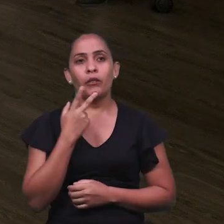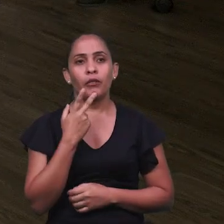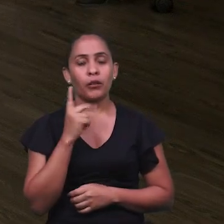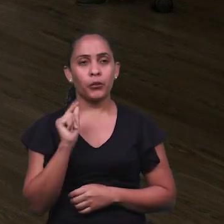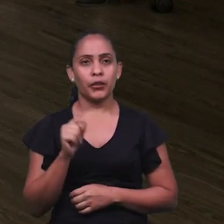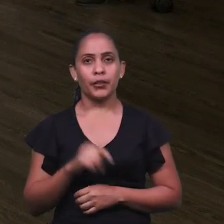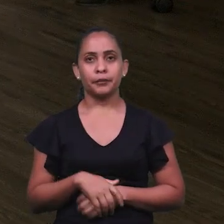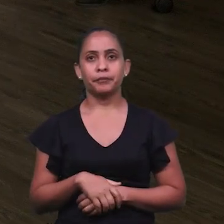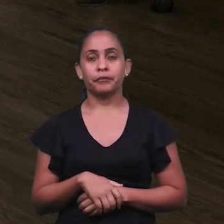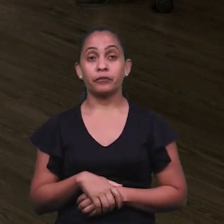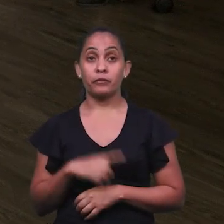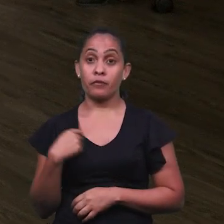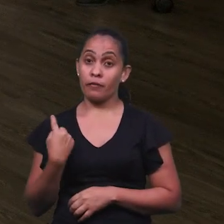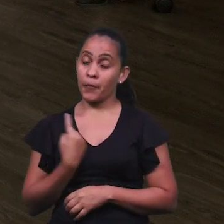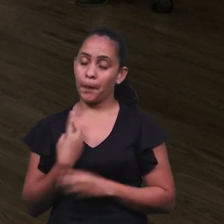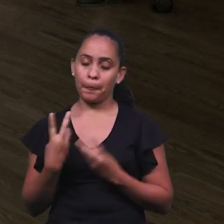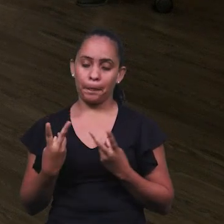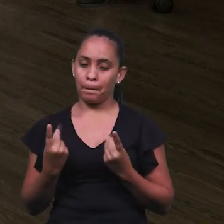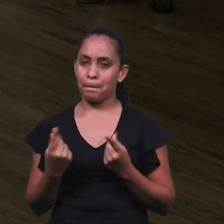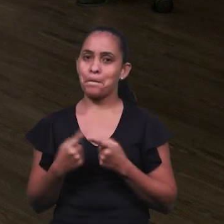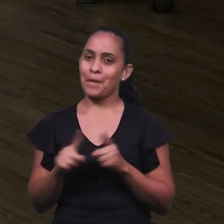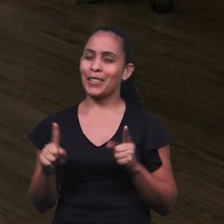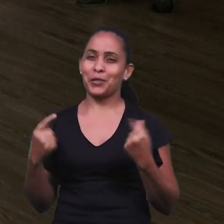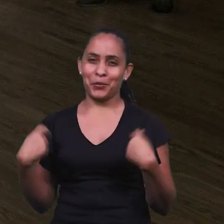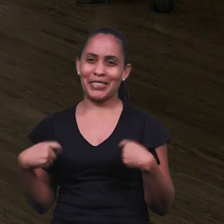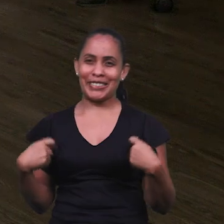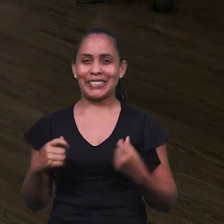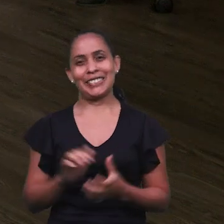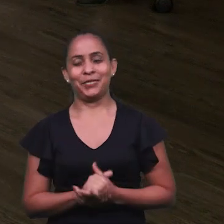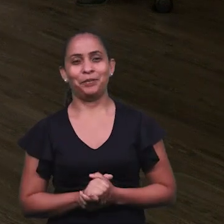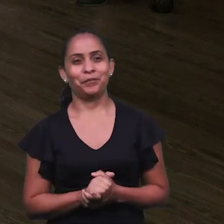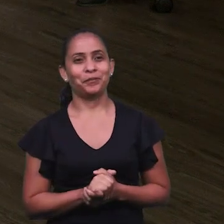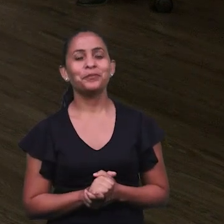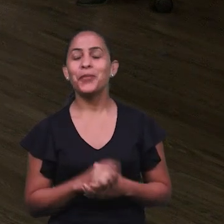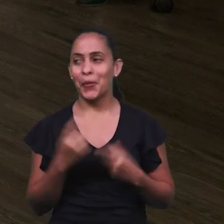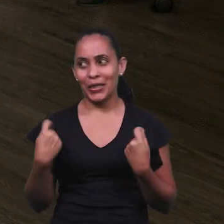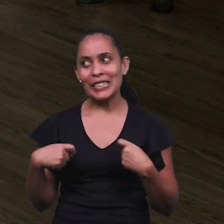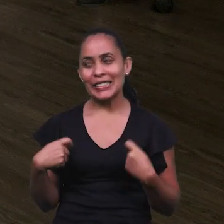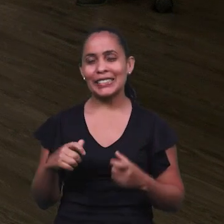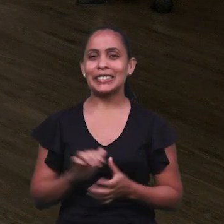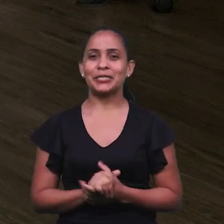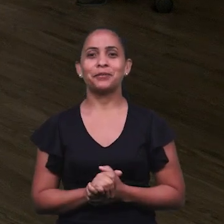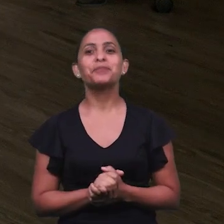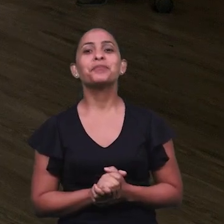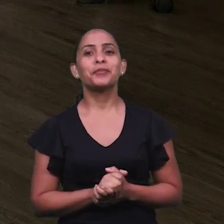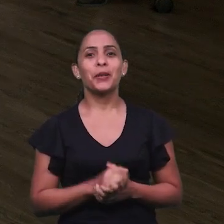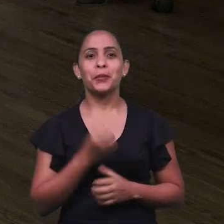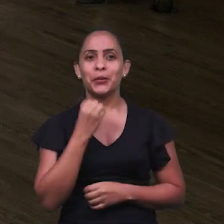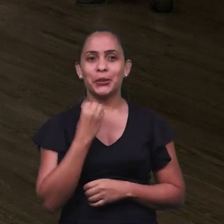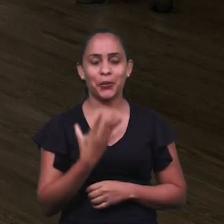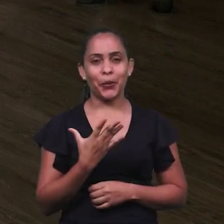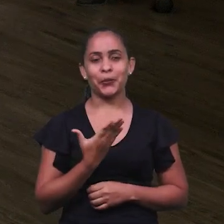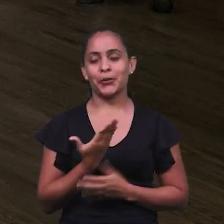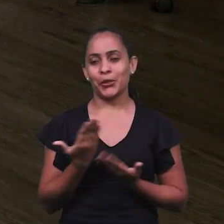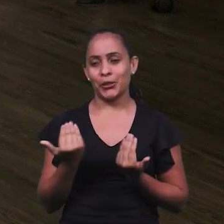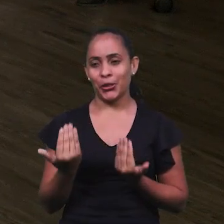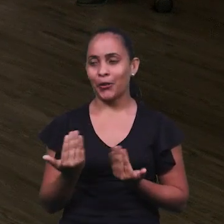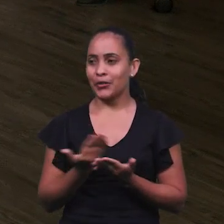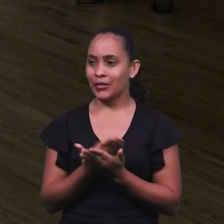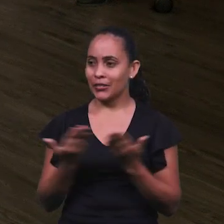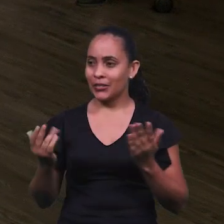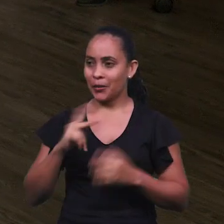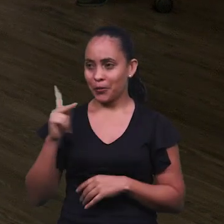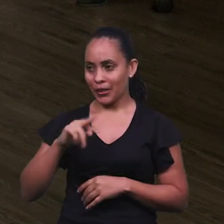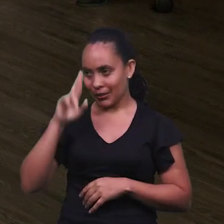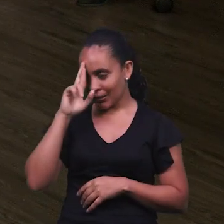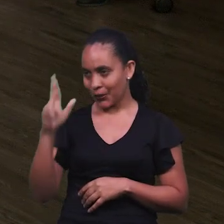Eu costumo dizer o seguinte, Nínive, a gente não merece não, mas precisa. Precisa muito. Tá bom, aos jovens, a paz